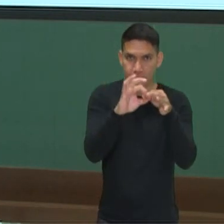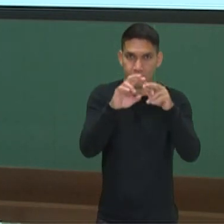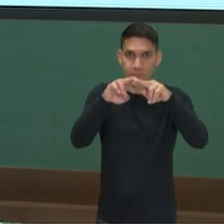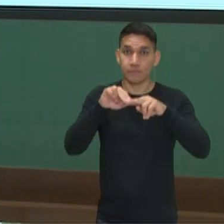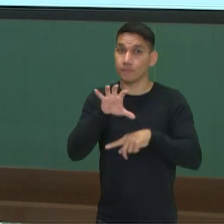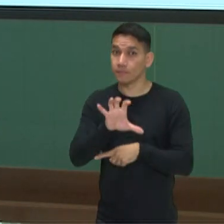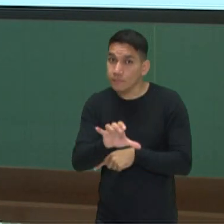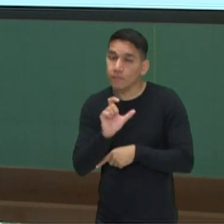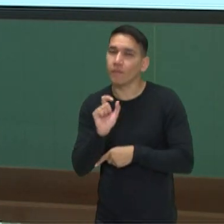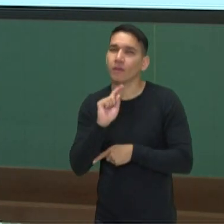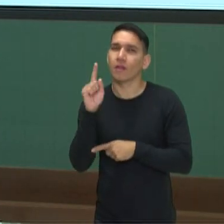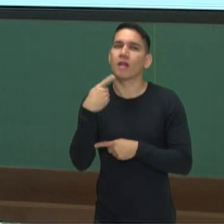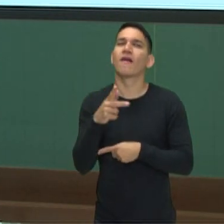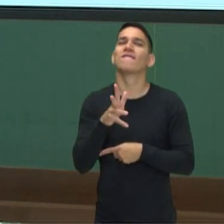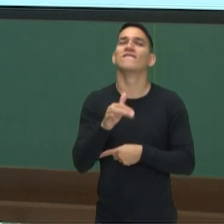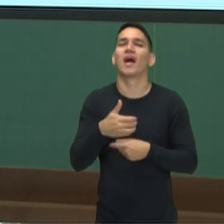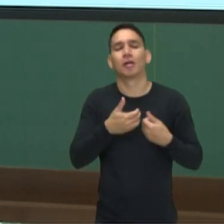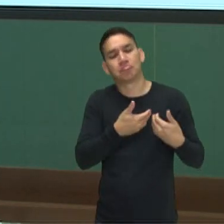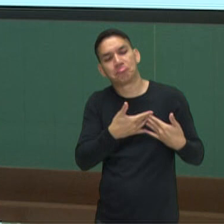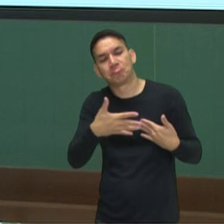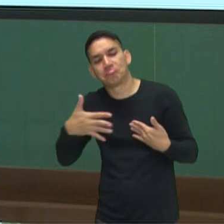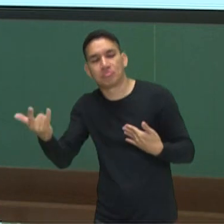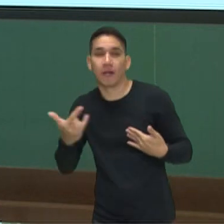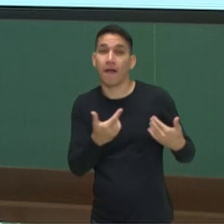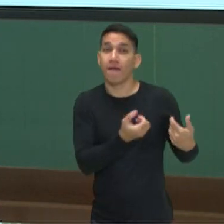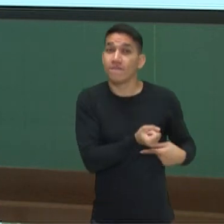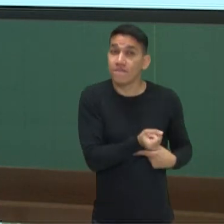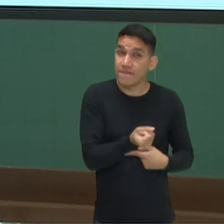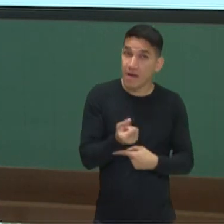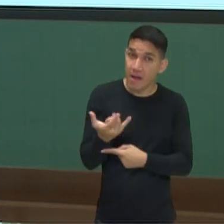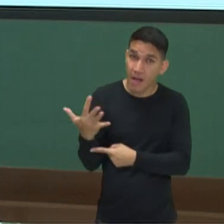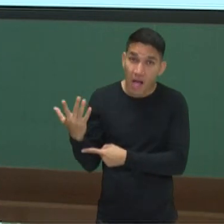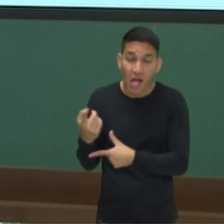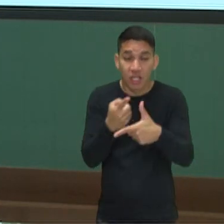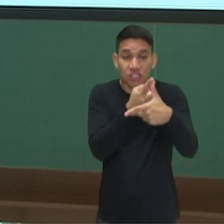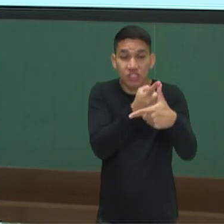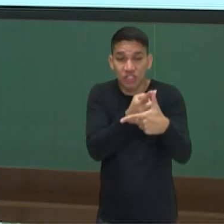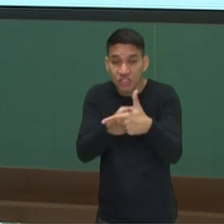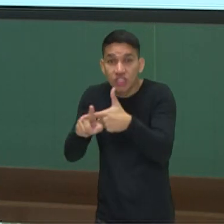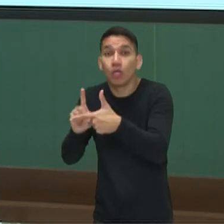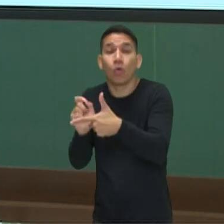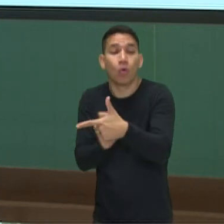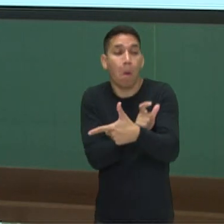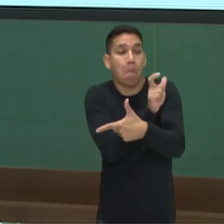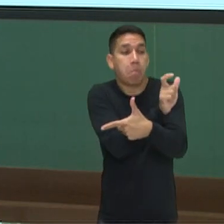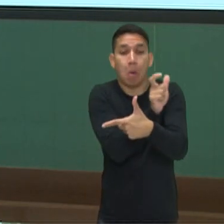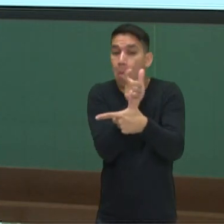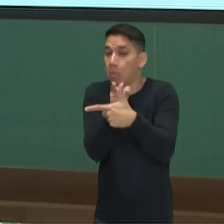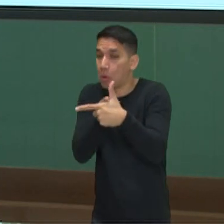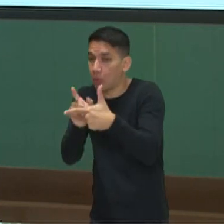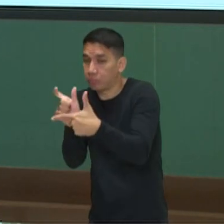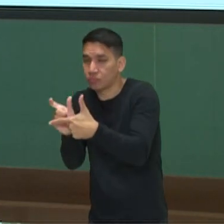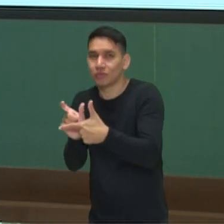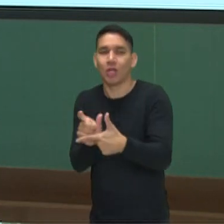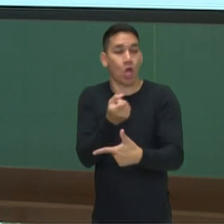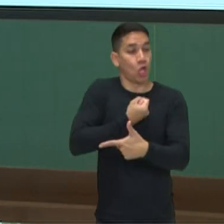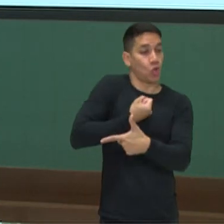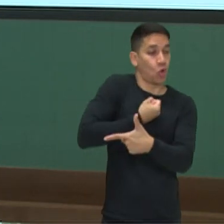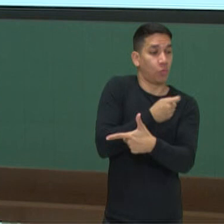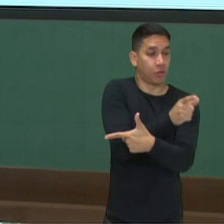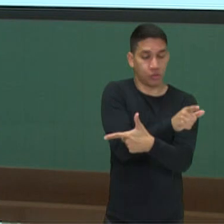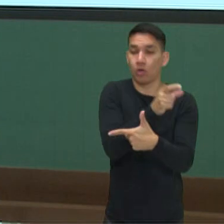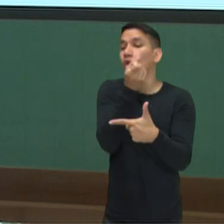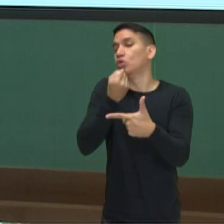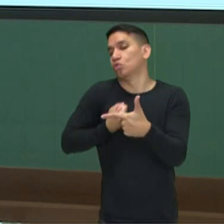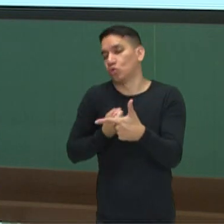nós teremos várias divisões de monômios. Então, número dividido por número, letra